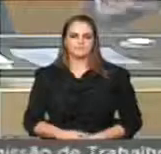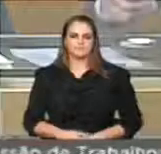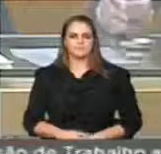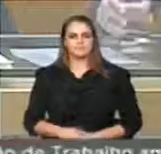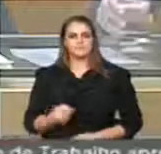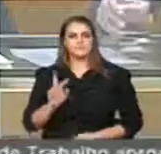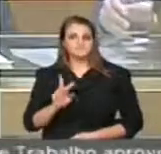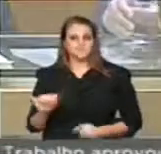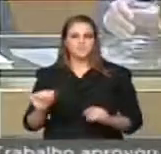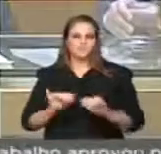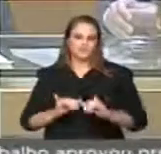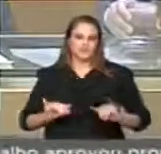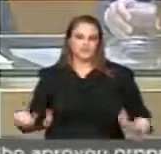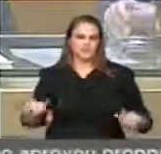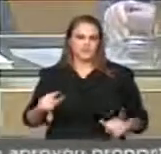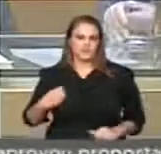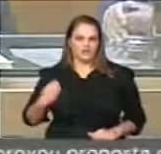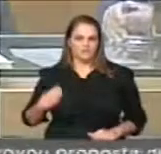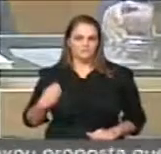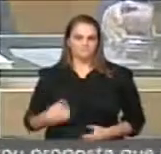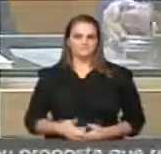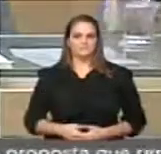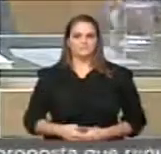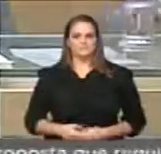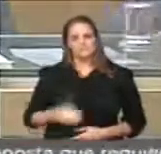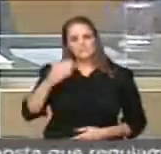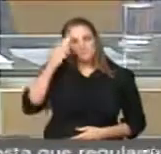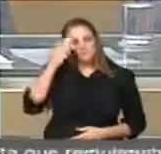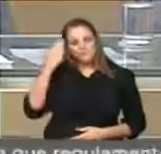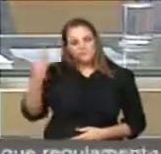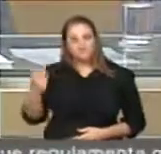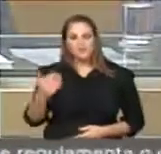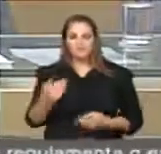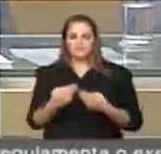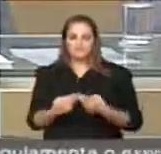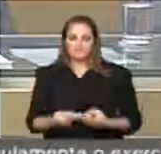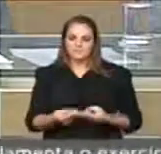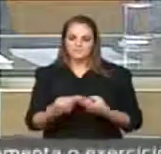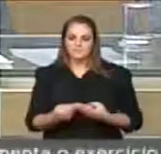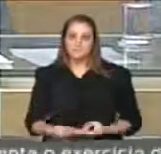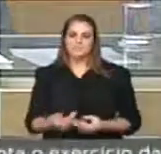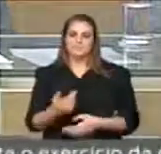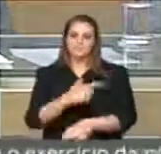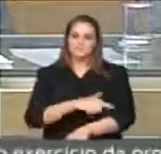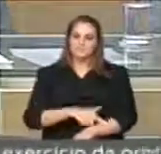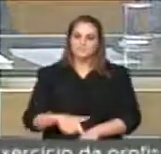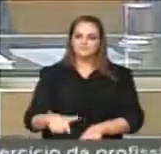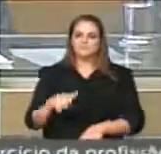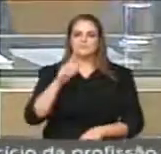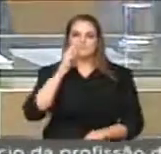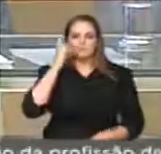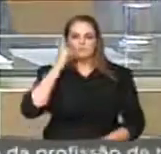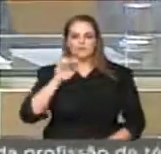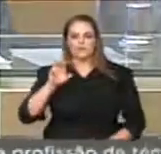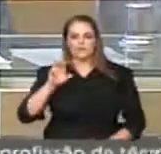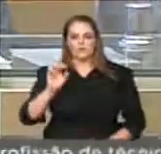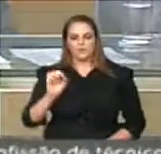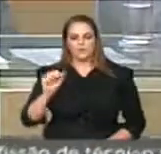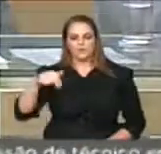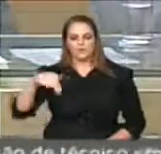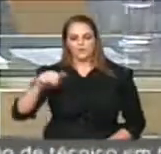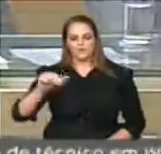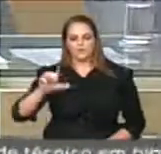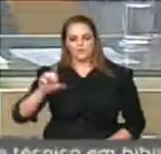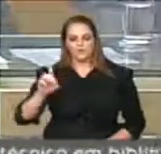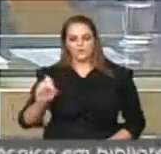dessa casa, e agora sim agradeço a tolerância, a gentileza do deputado Ronaldo Nogueira, que vai sim contar com a tolerância dessa casa.